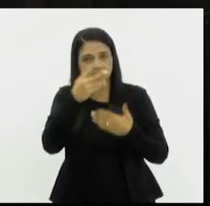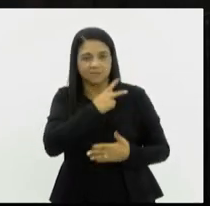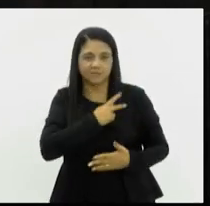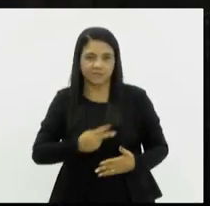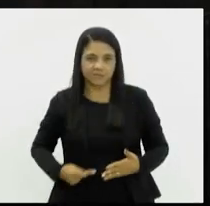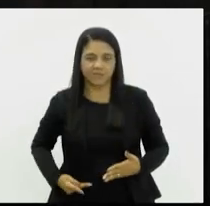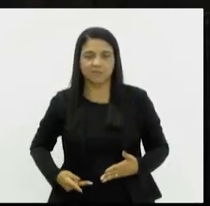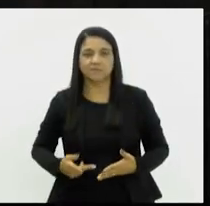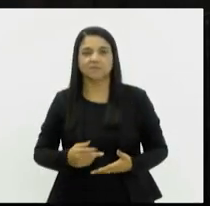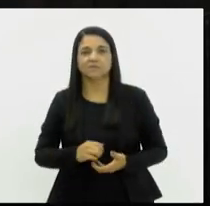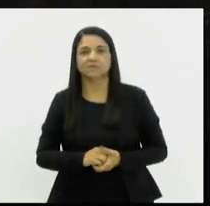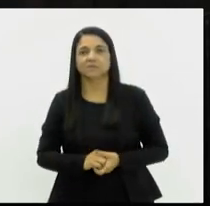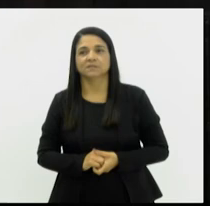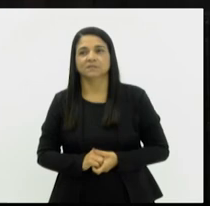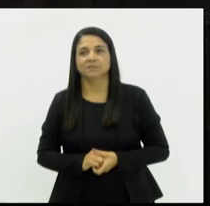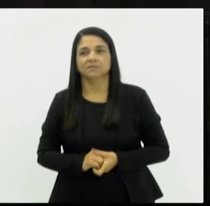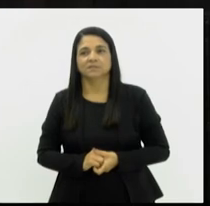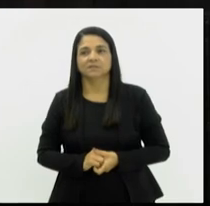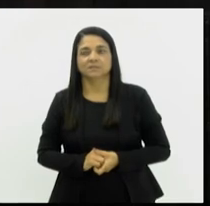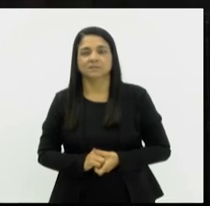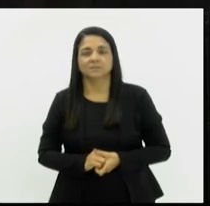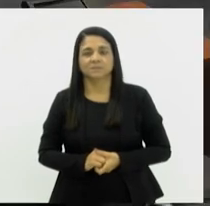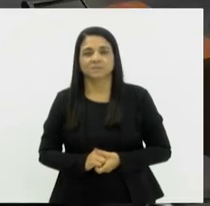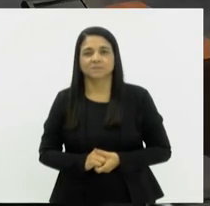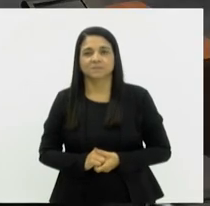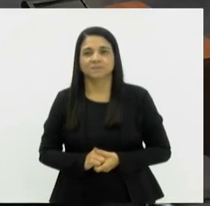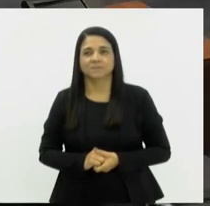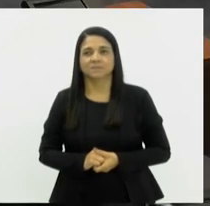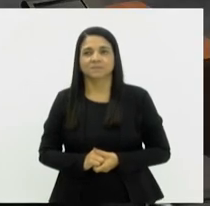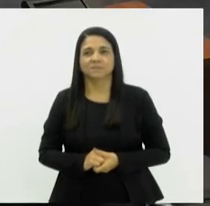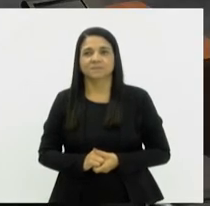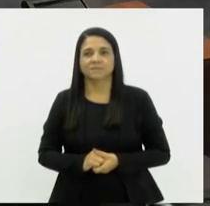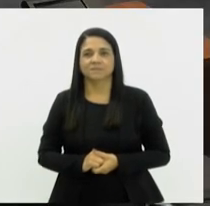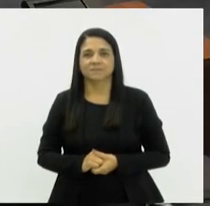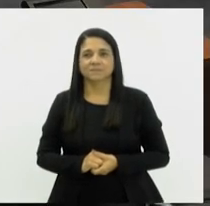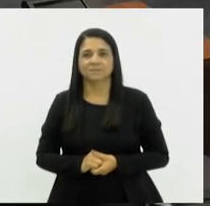a presidência de Vossa Excelência, professor Josemar.